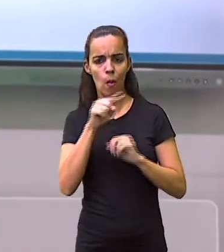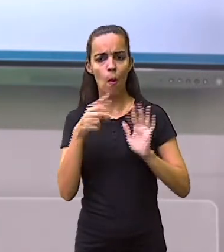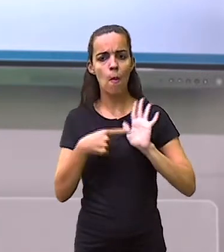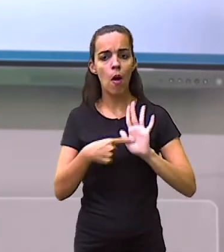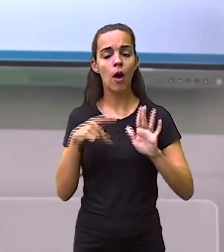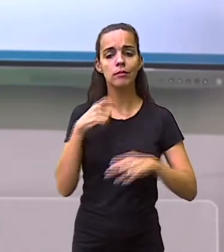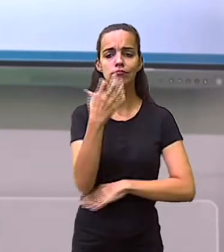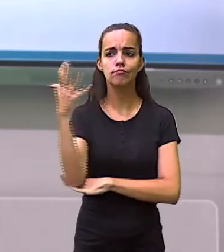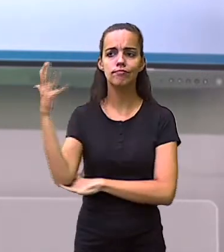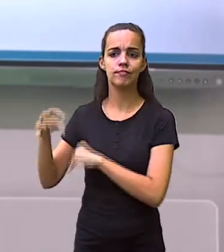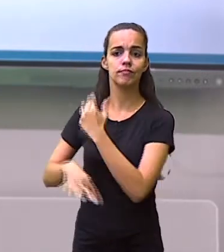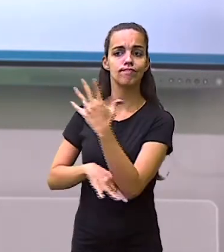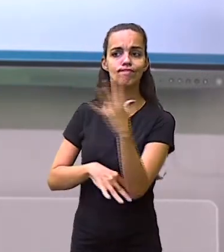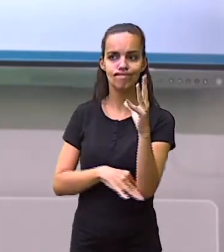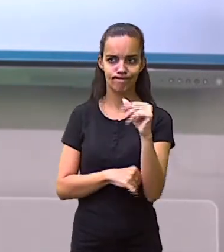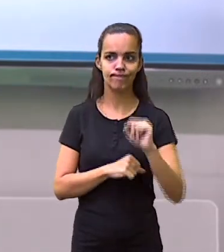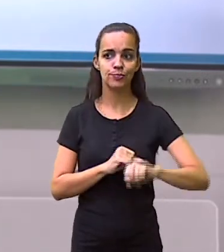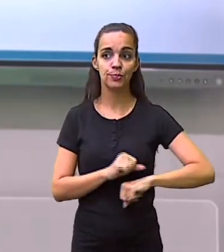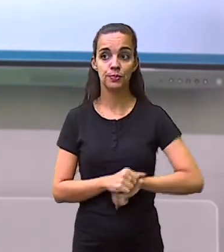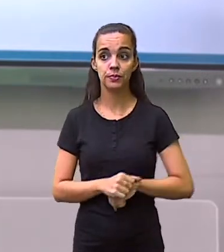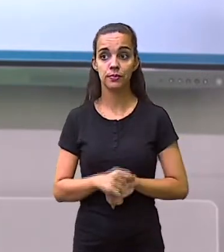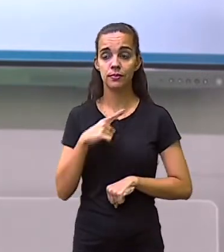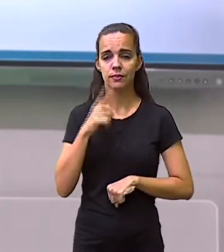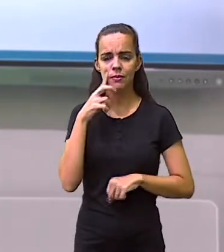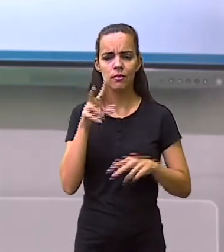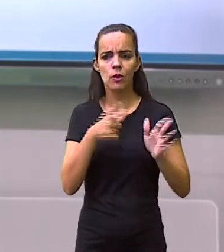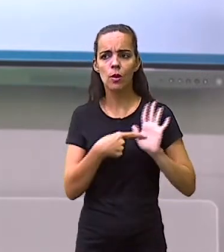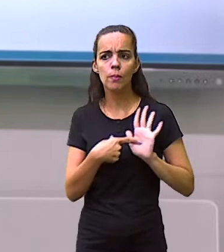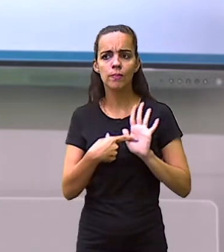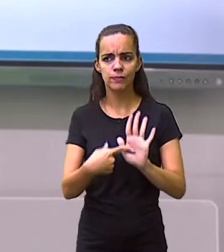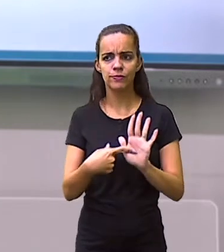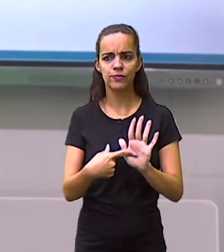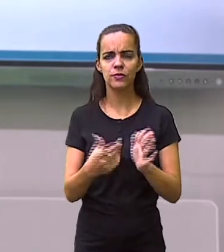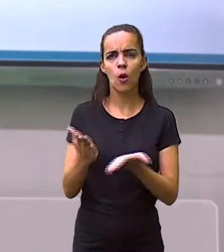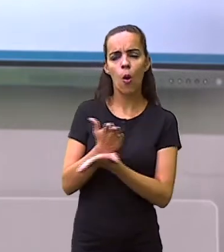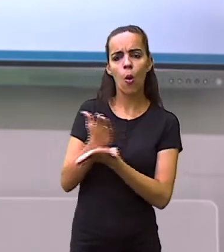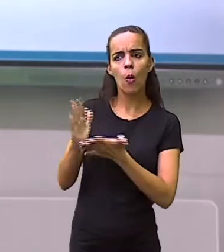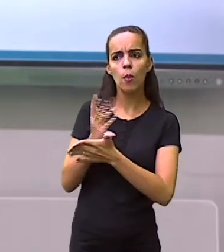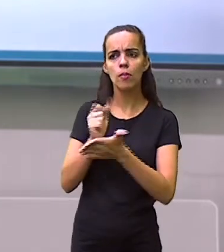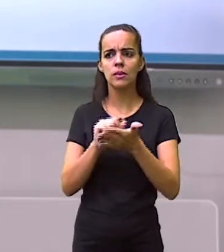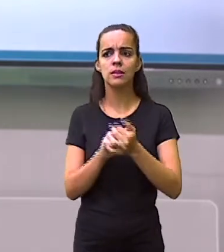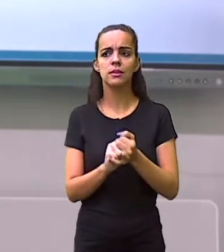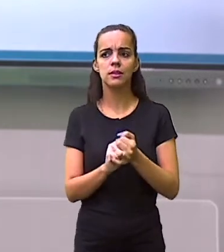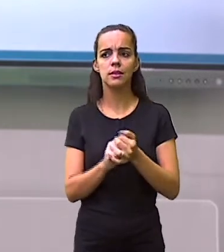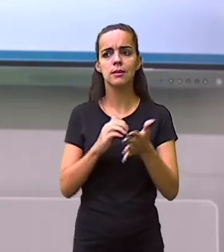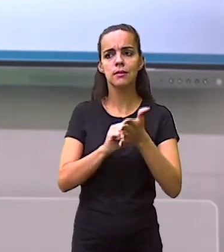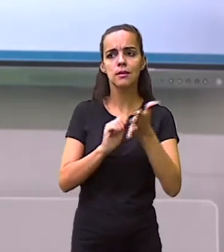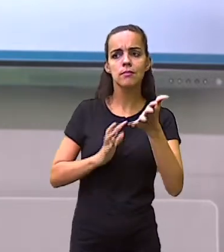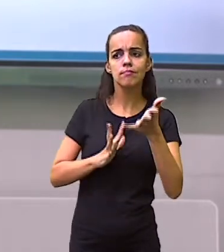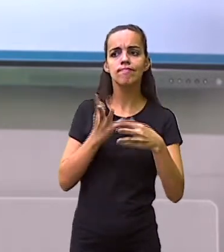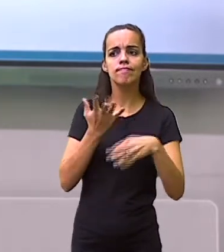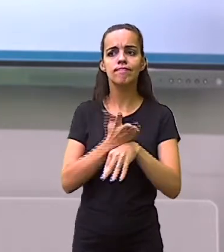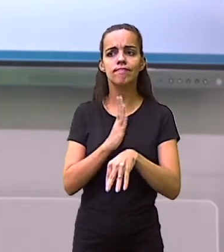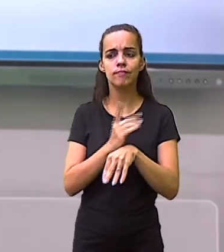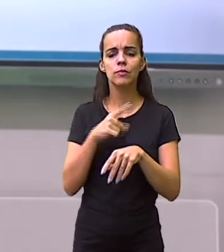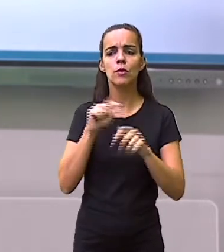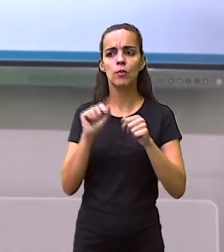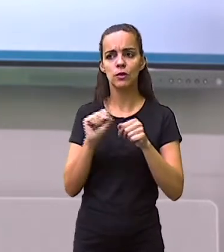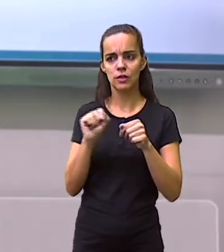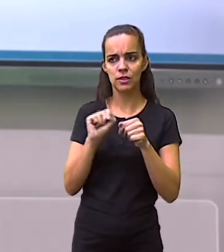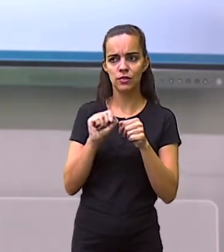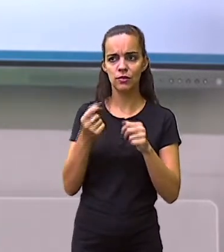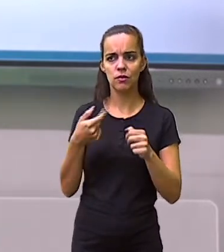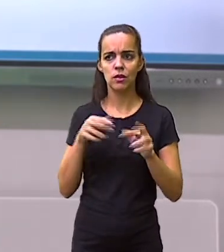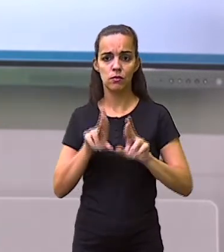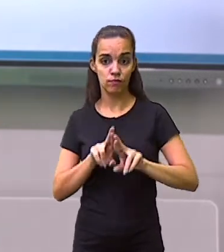naturais, mas também podemos destacar as atividades que eu mencionei, que podem ser realizadas de